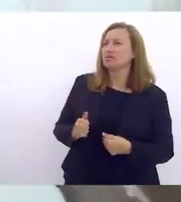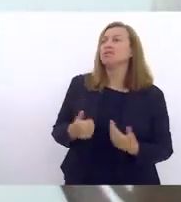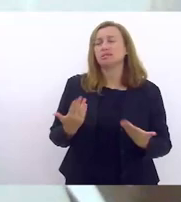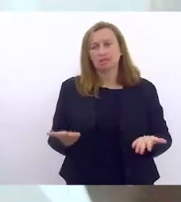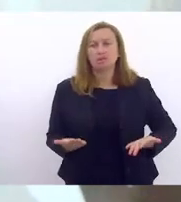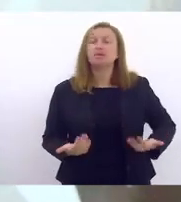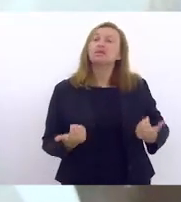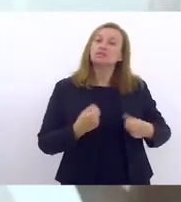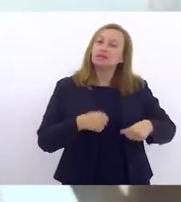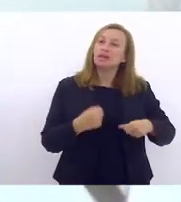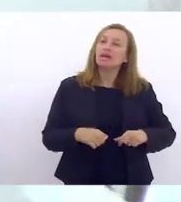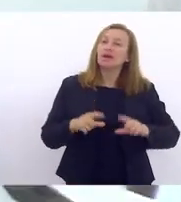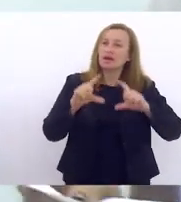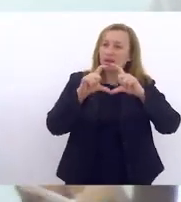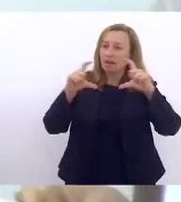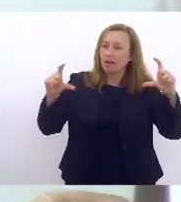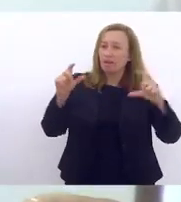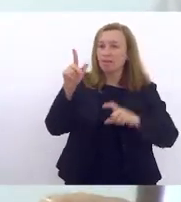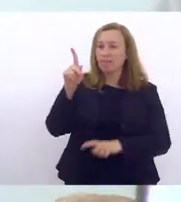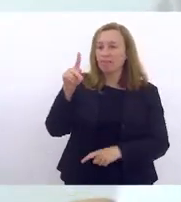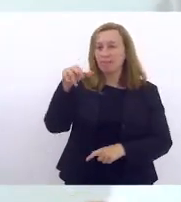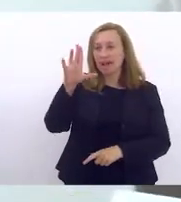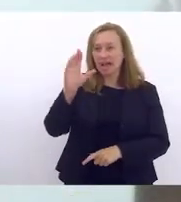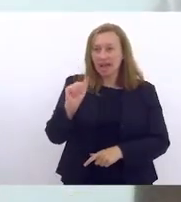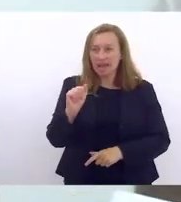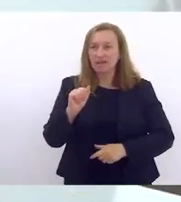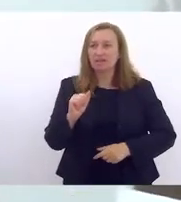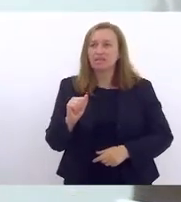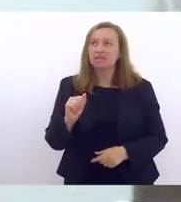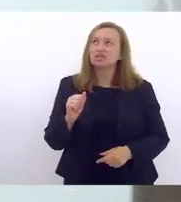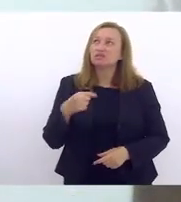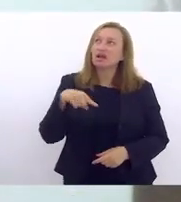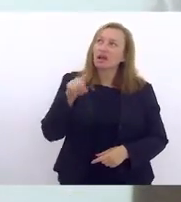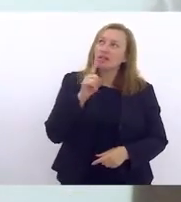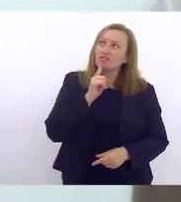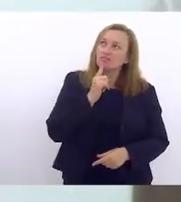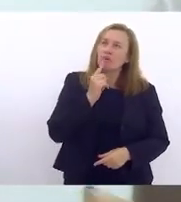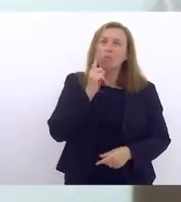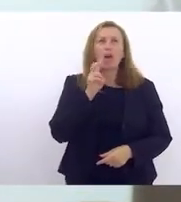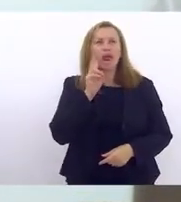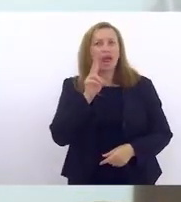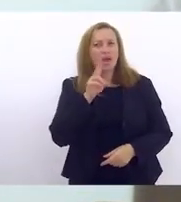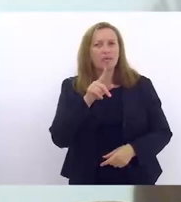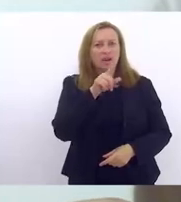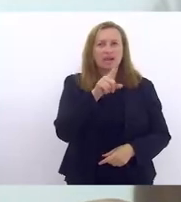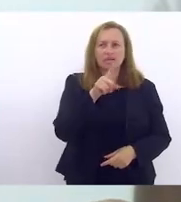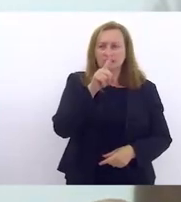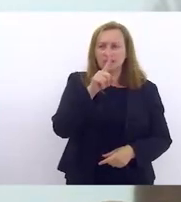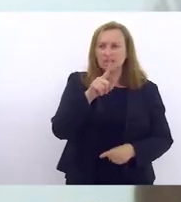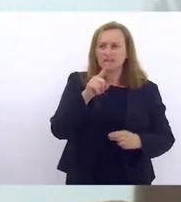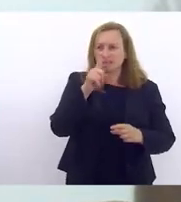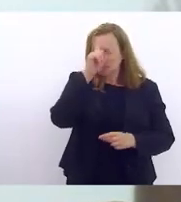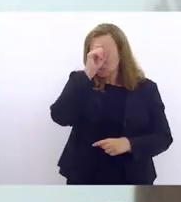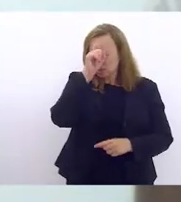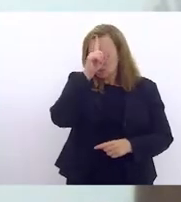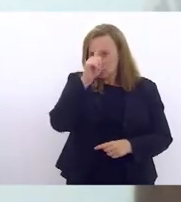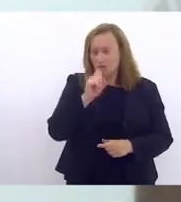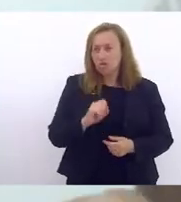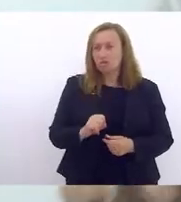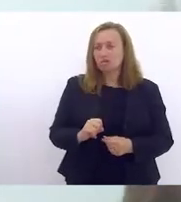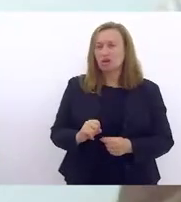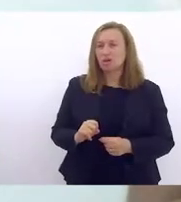tem a plaquinha, eu me lembro que a gente foi botar essa plaquinha, Morgana, lá na maternidade, escola maternidade da UFRJ,